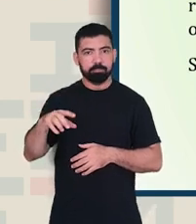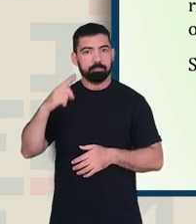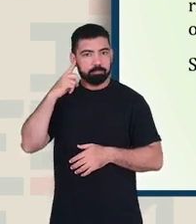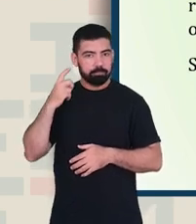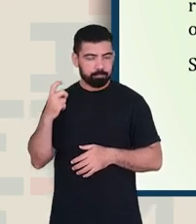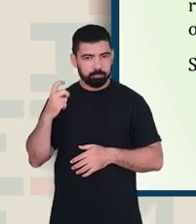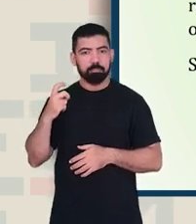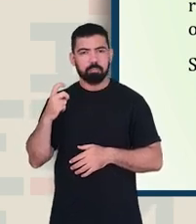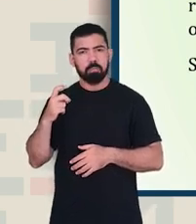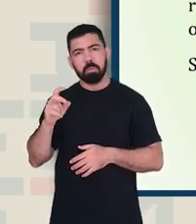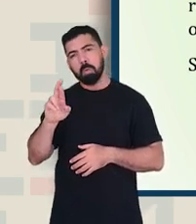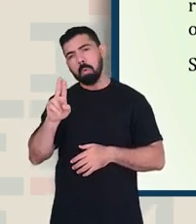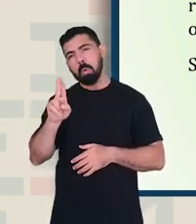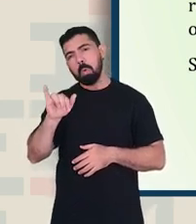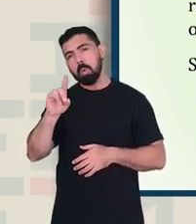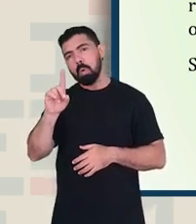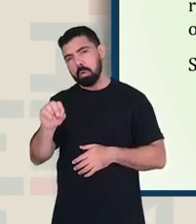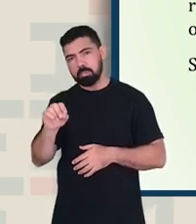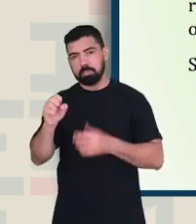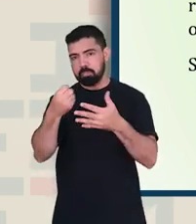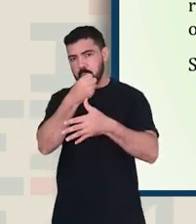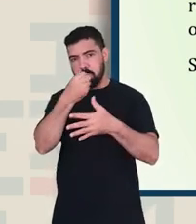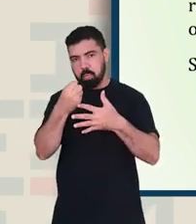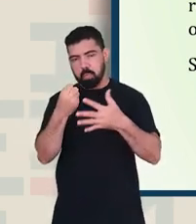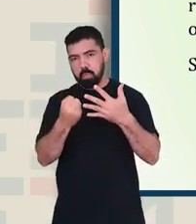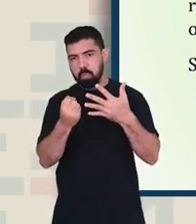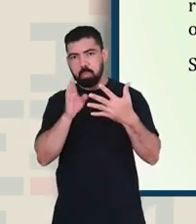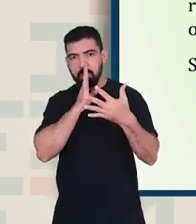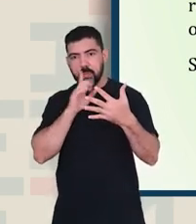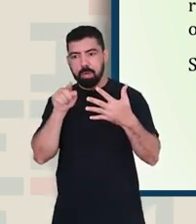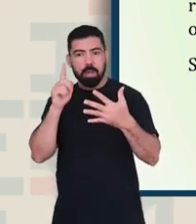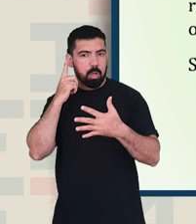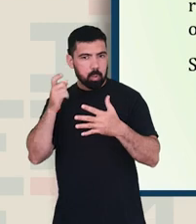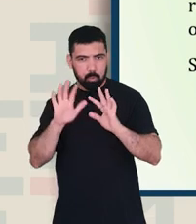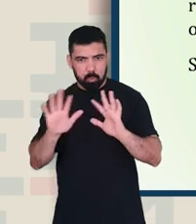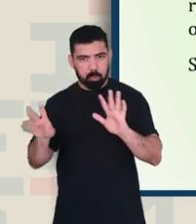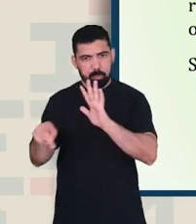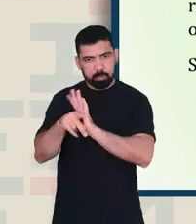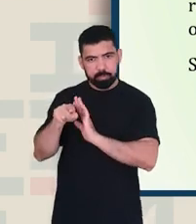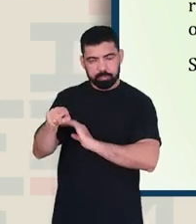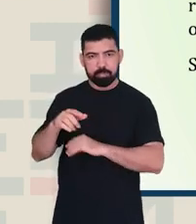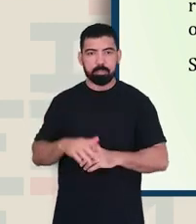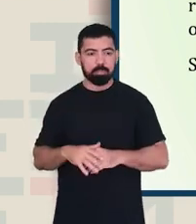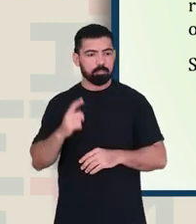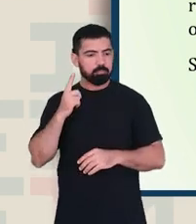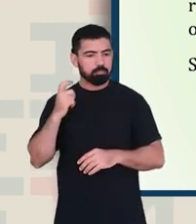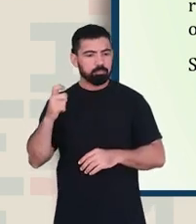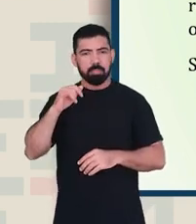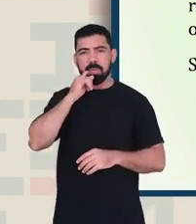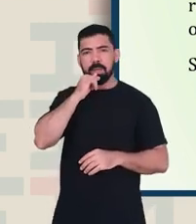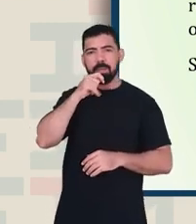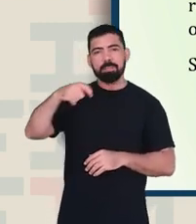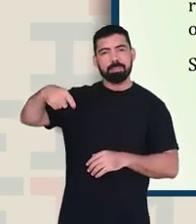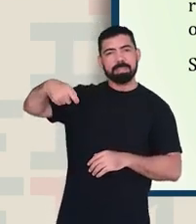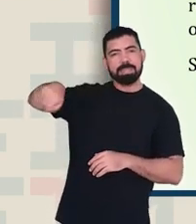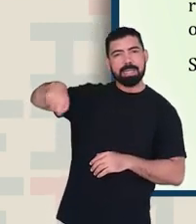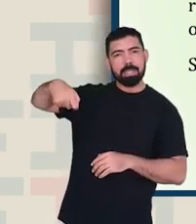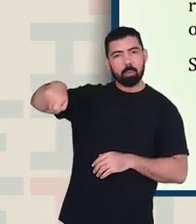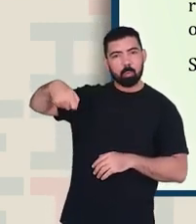som, ruído, nota musical e tudo mais, em si mesmo. Escutamos um sino, por